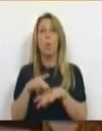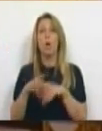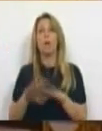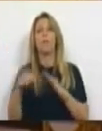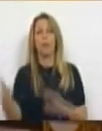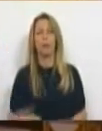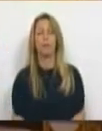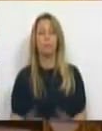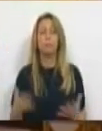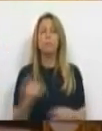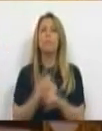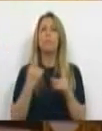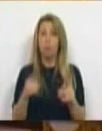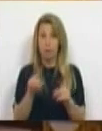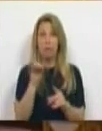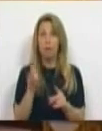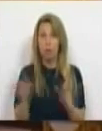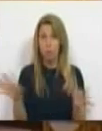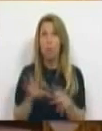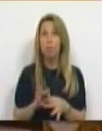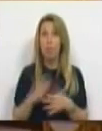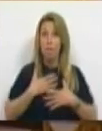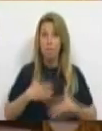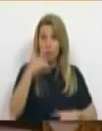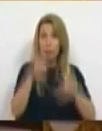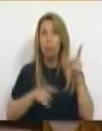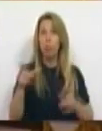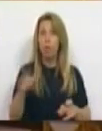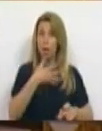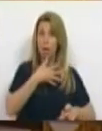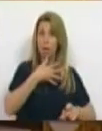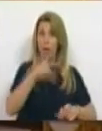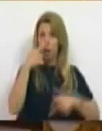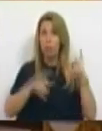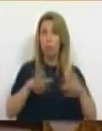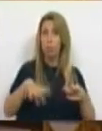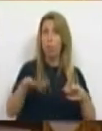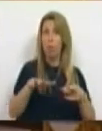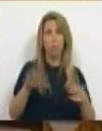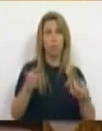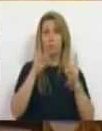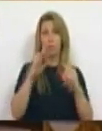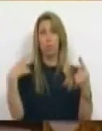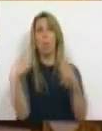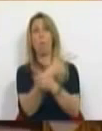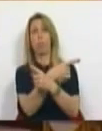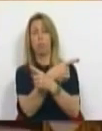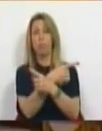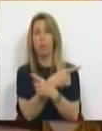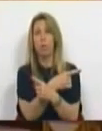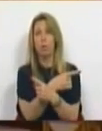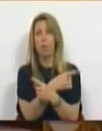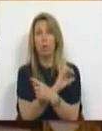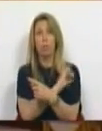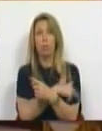a legítima vontade popular e aspirações do povo britânico, mas sim contradições emergentes entre